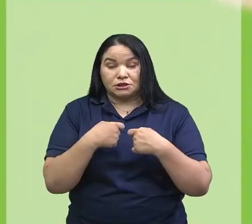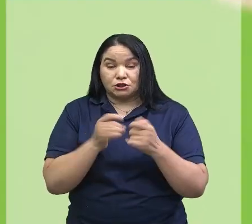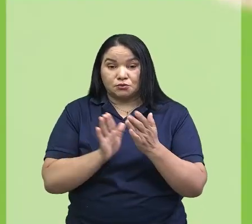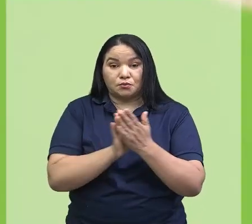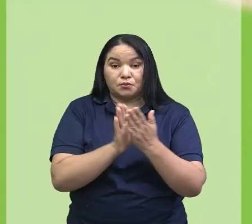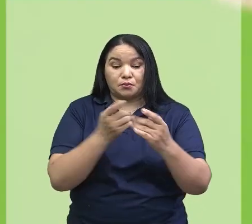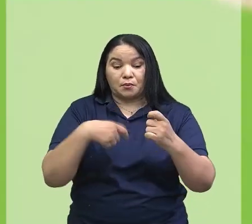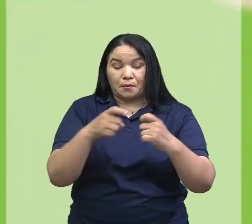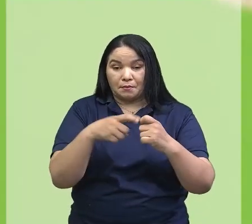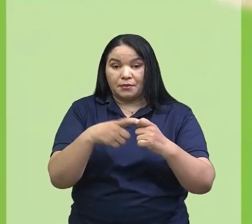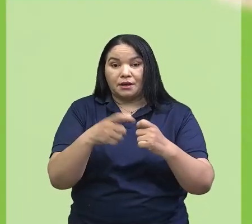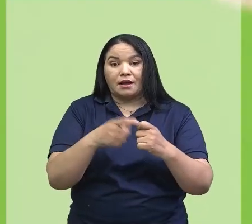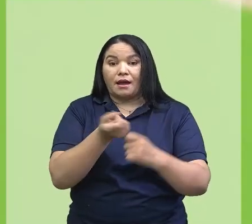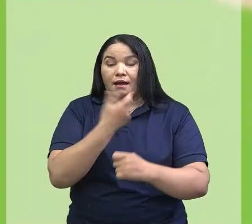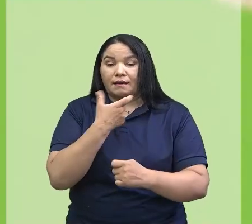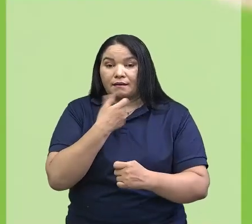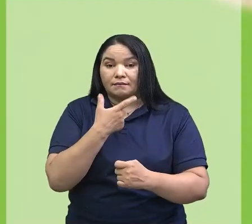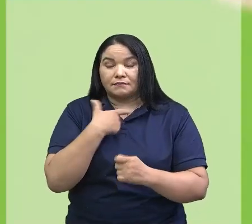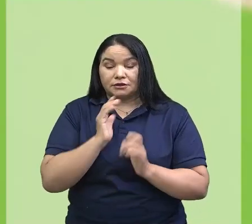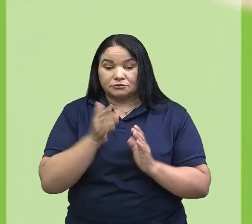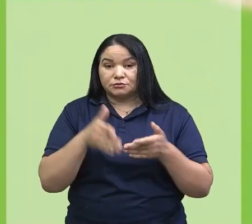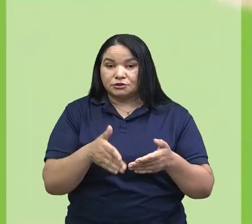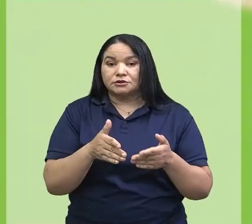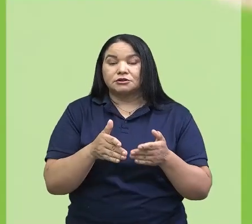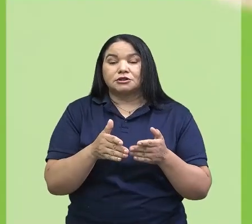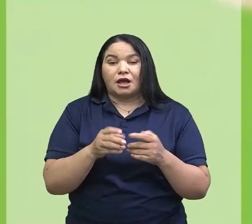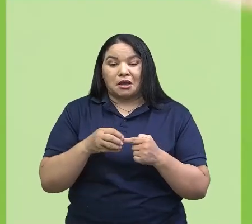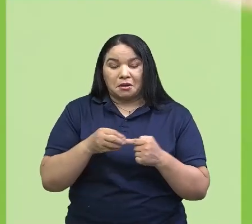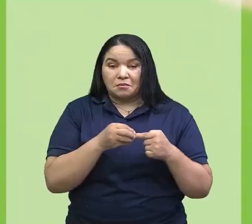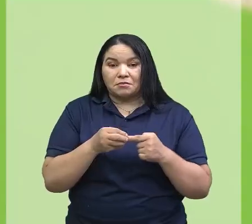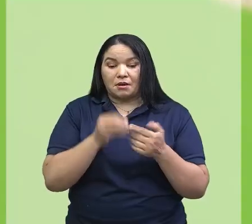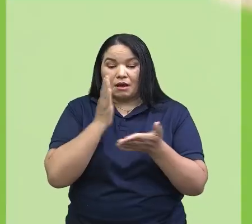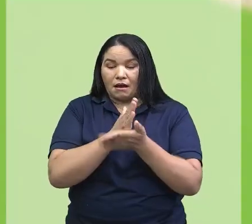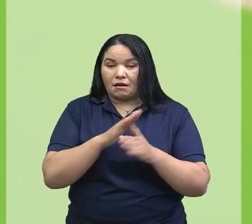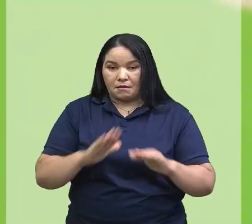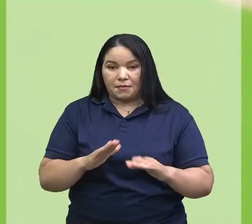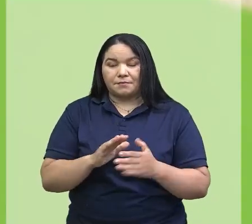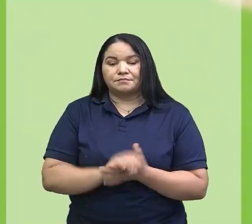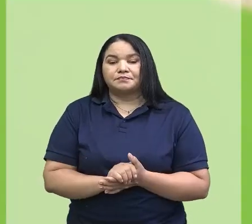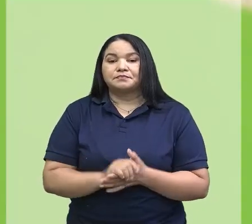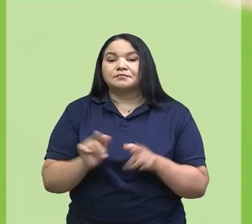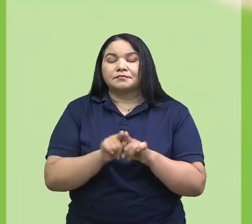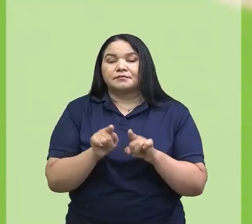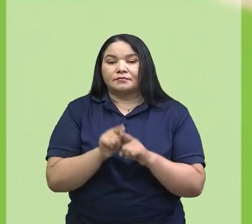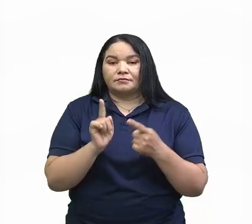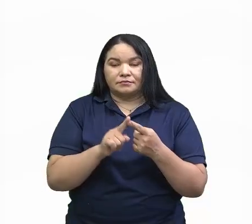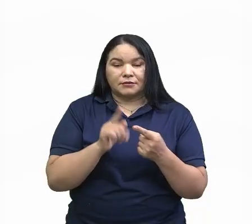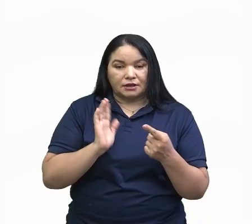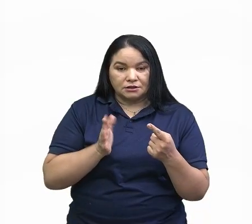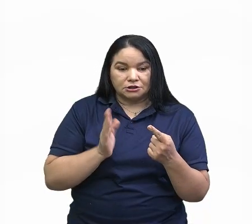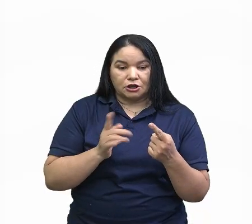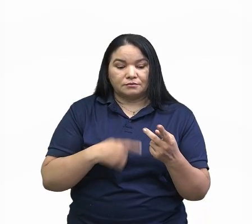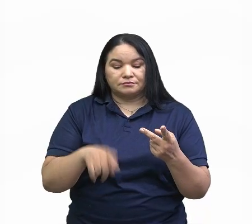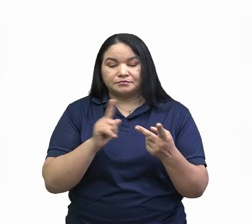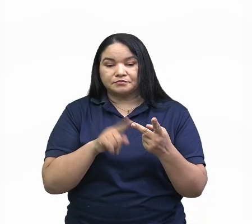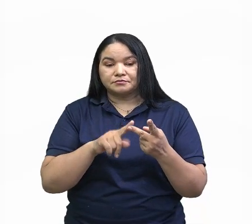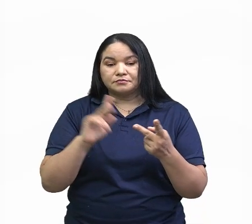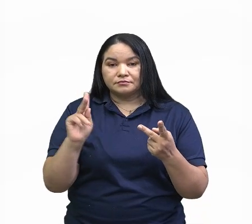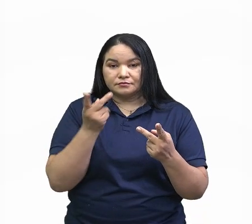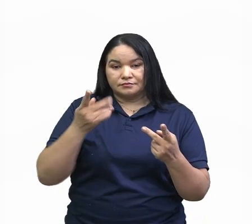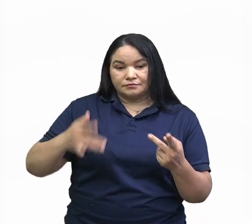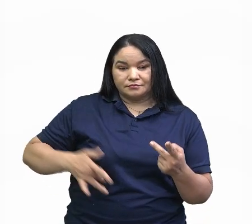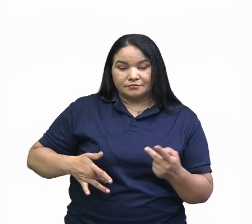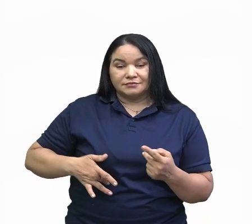remédio específico, né? Para que você possa eliminar esse micro-organismo. Além da amebíase, a gente observa aí a hepatite A.